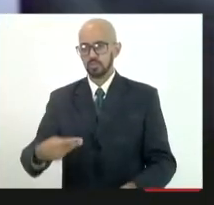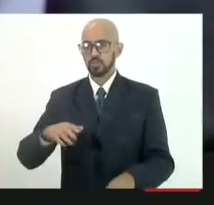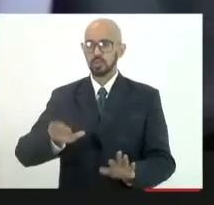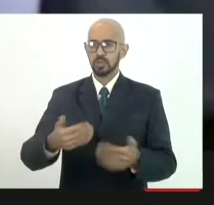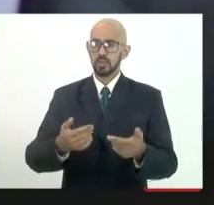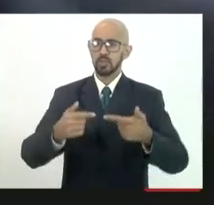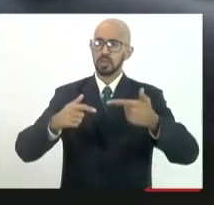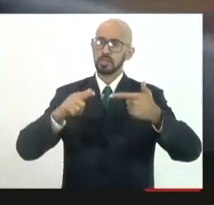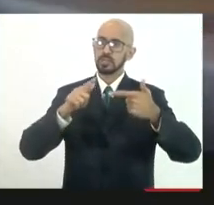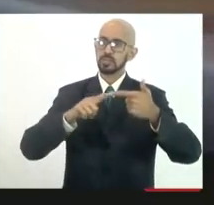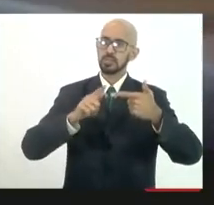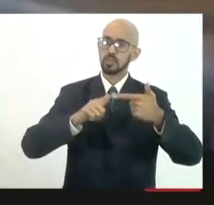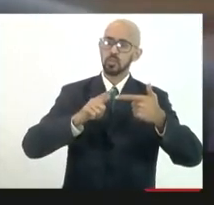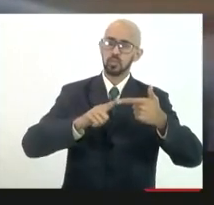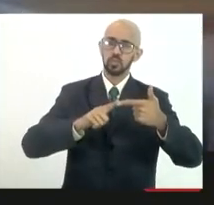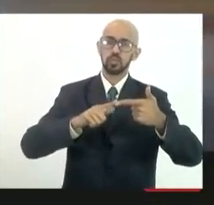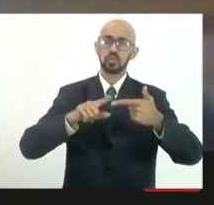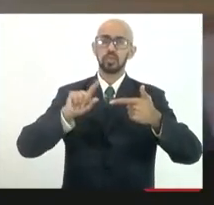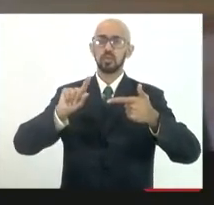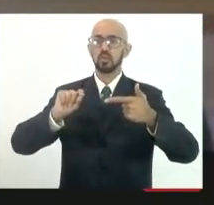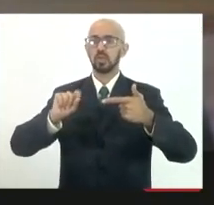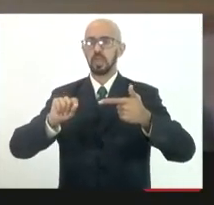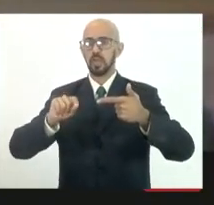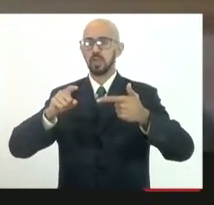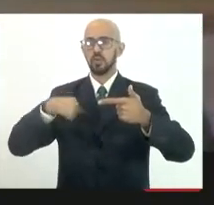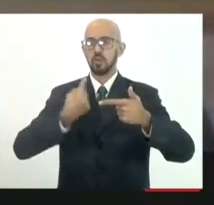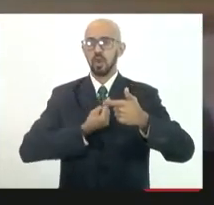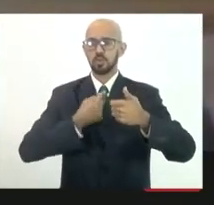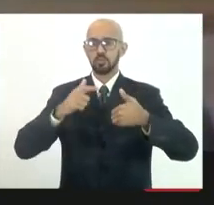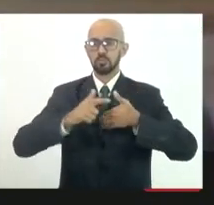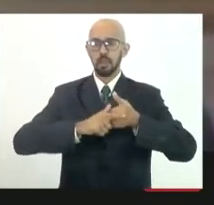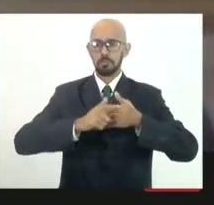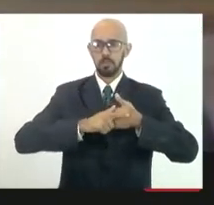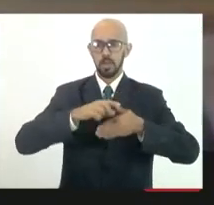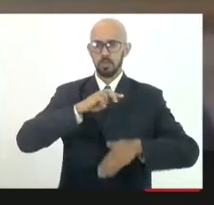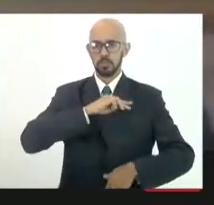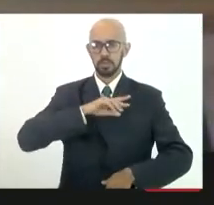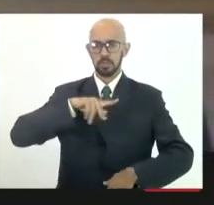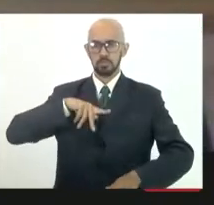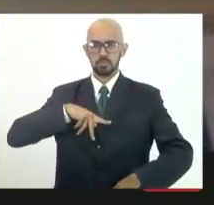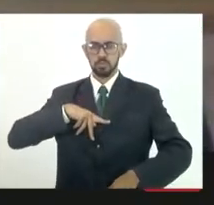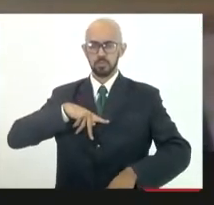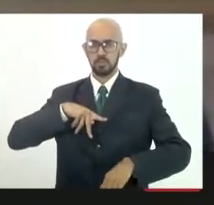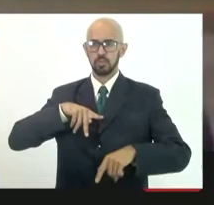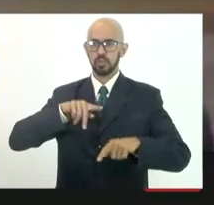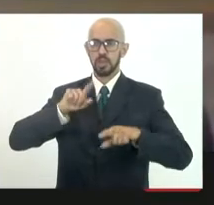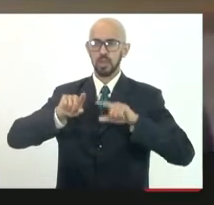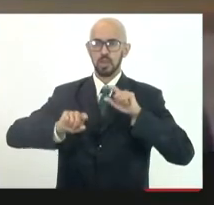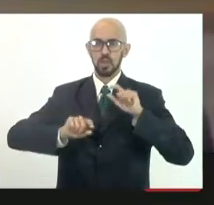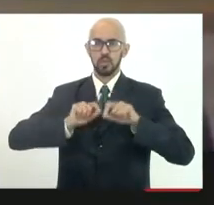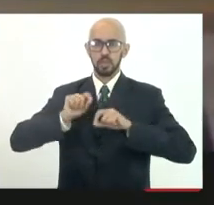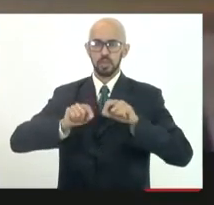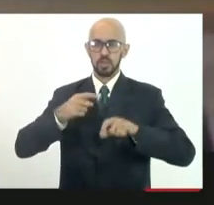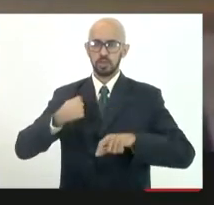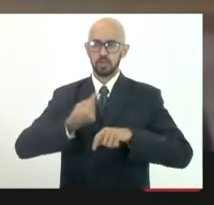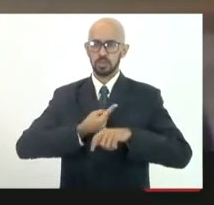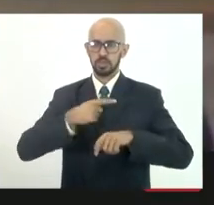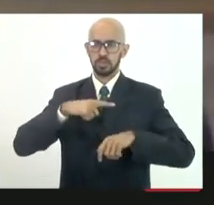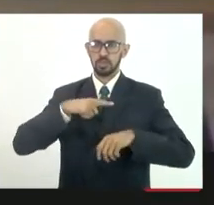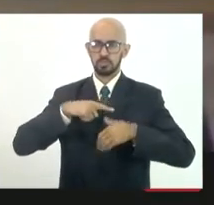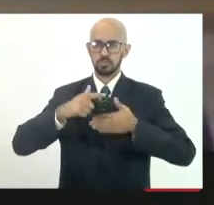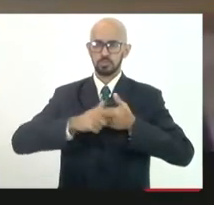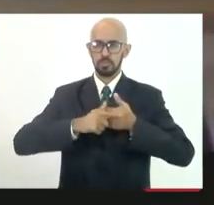ponto sobre o nosso papel do Ministério Público Federal, a gente tem um papel muito mais